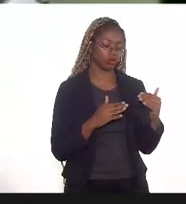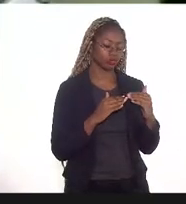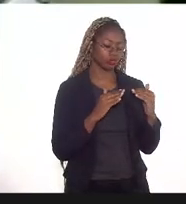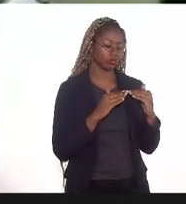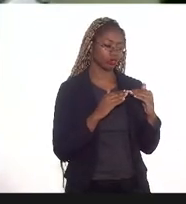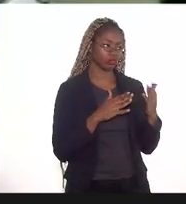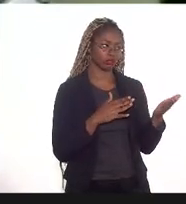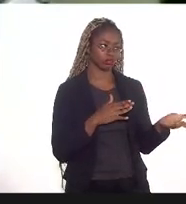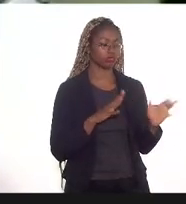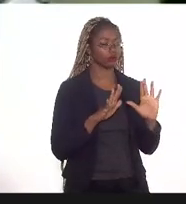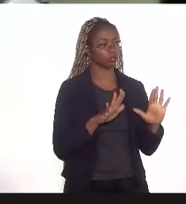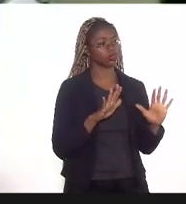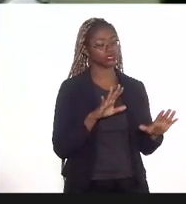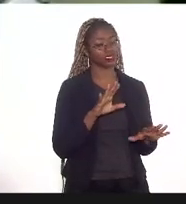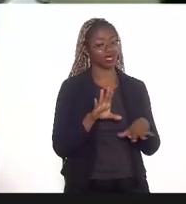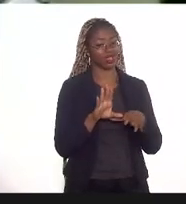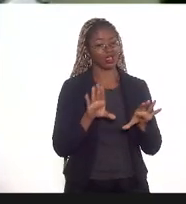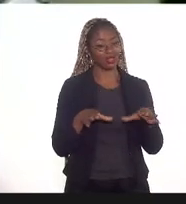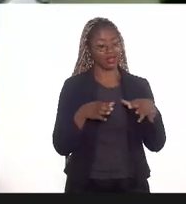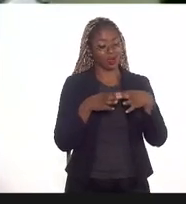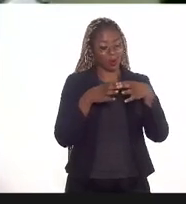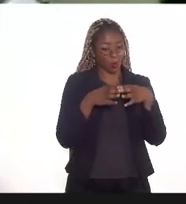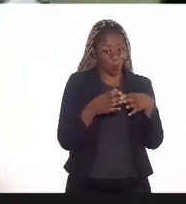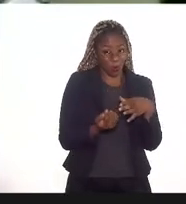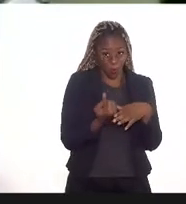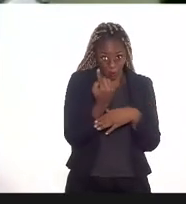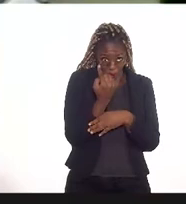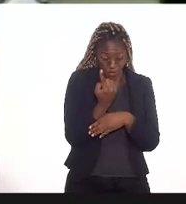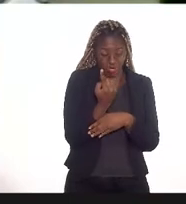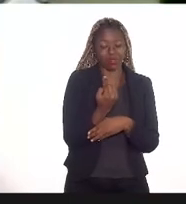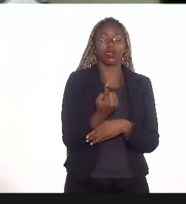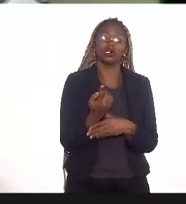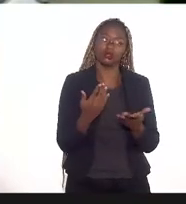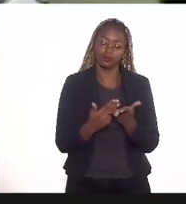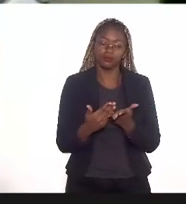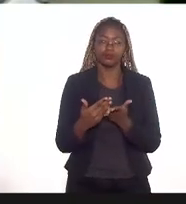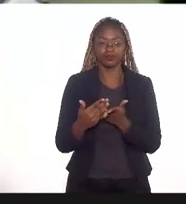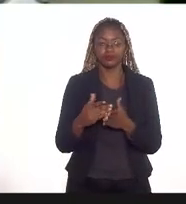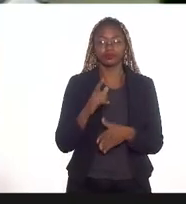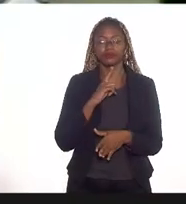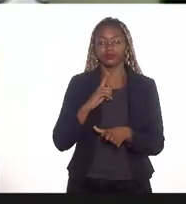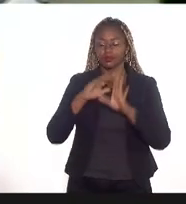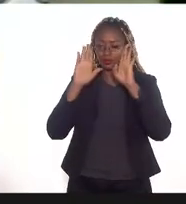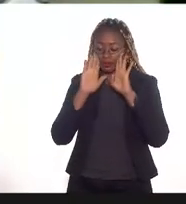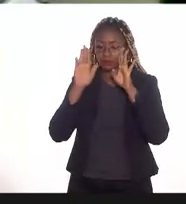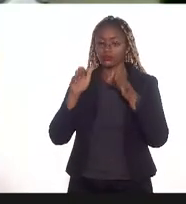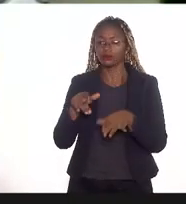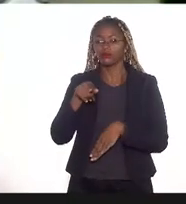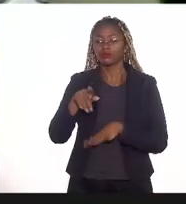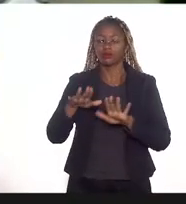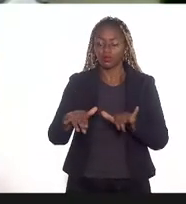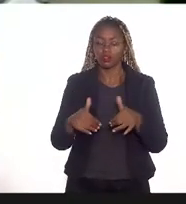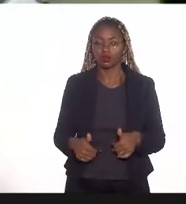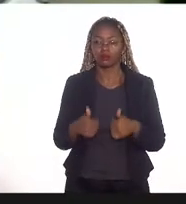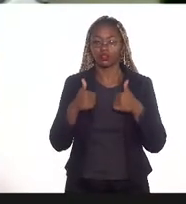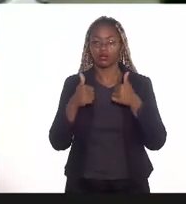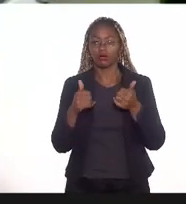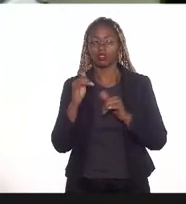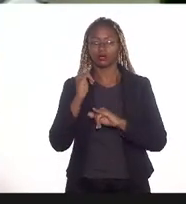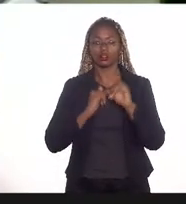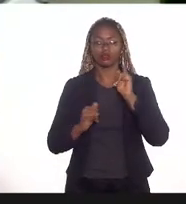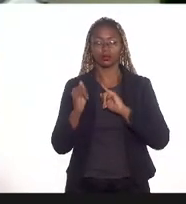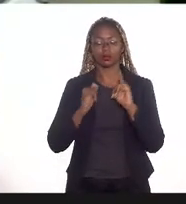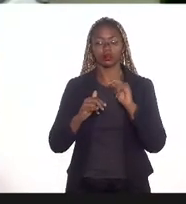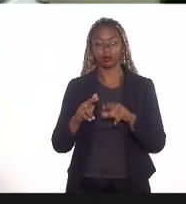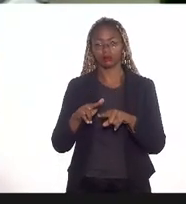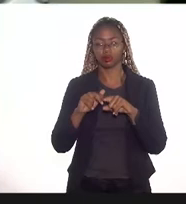Eu concordo com o deputado, essa questão da comissão ser única, eu acho que a princípio você vai ter uma concentração e uma melhora na informação, porque você vai